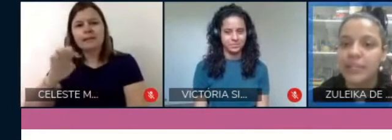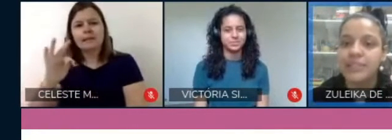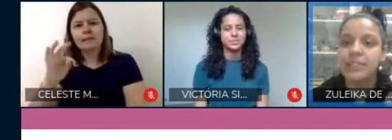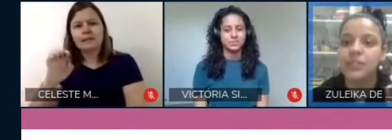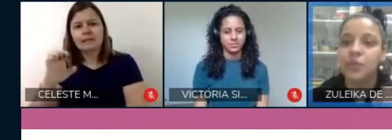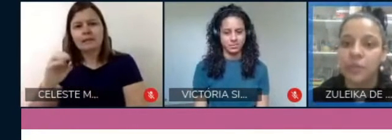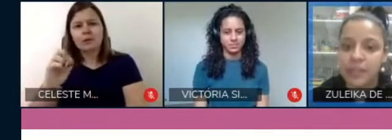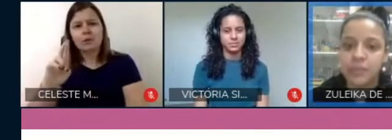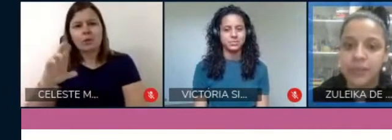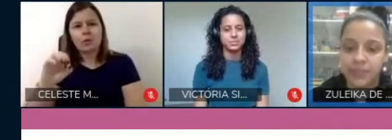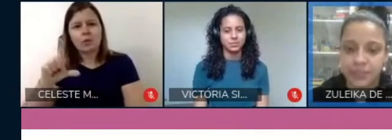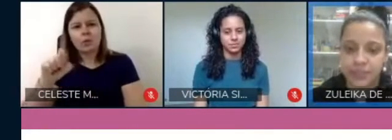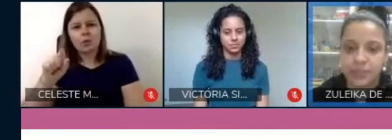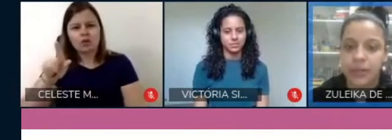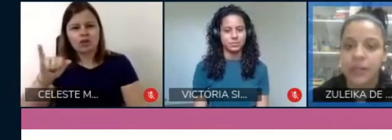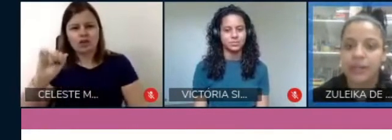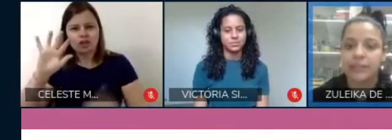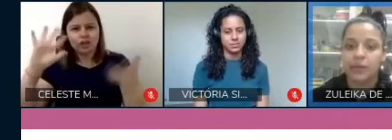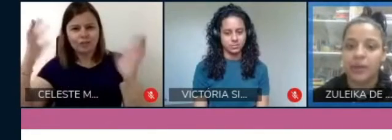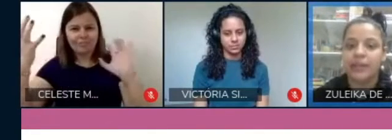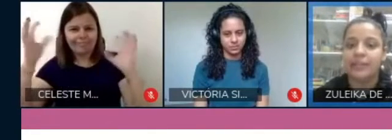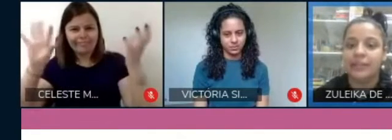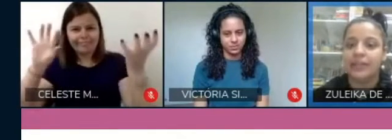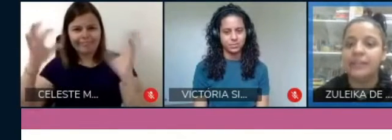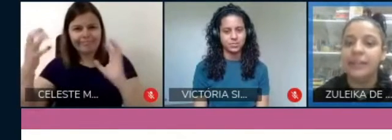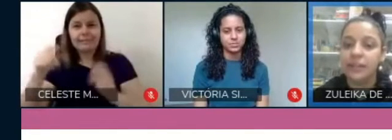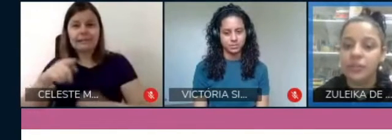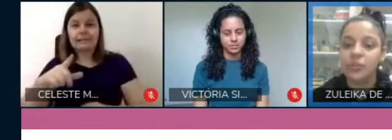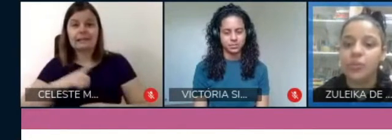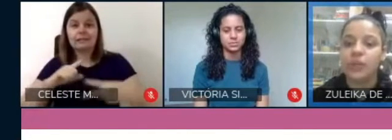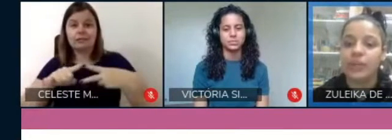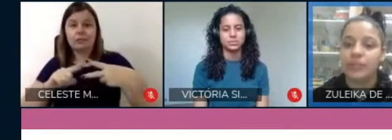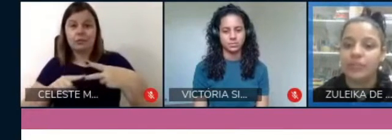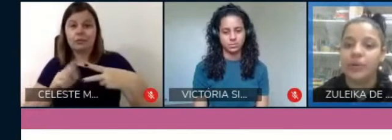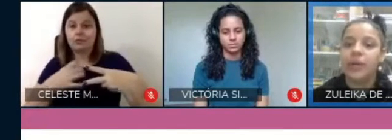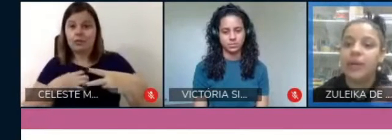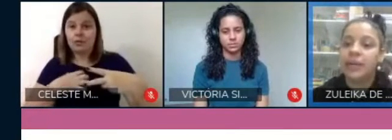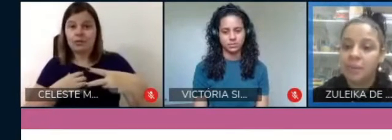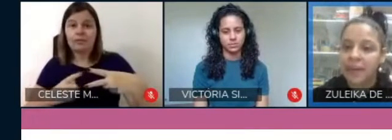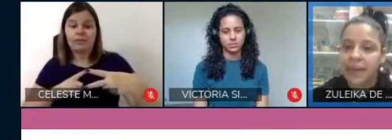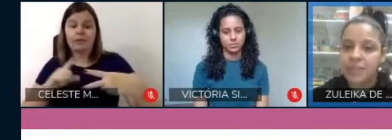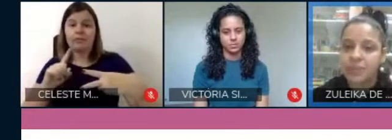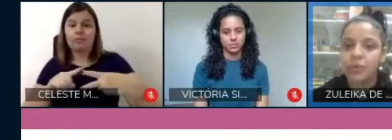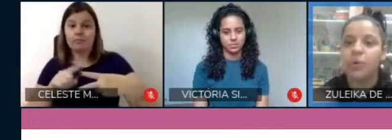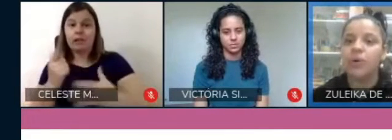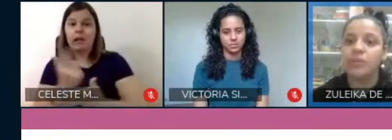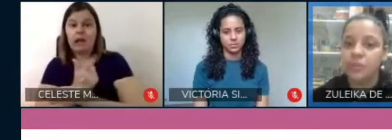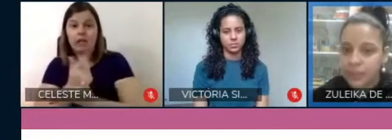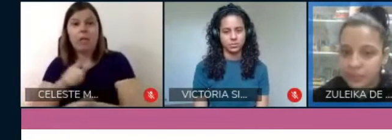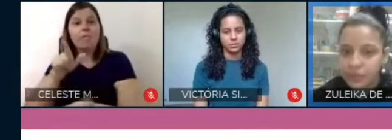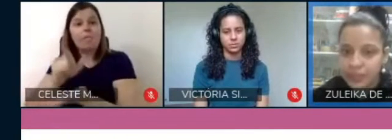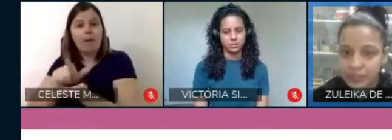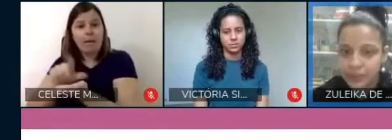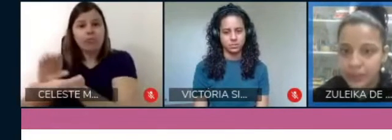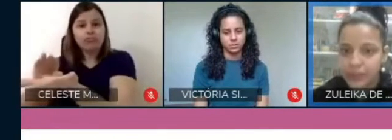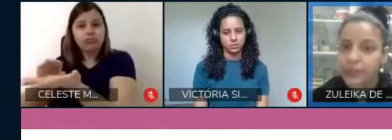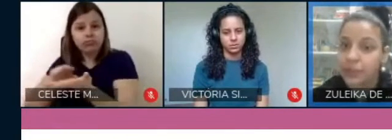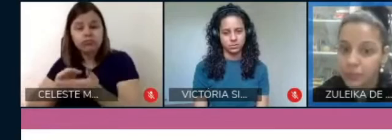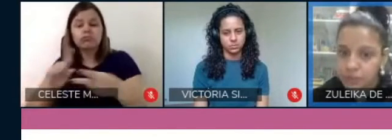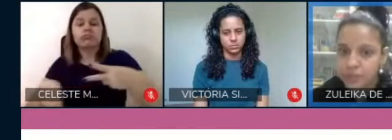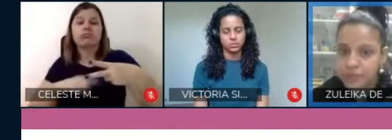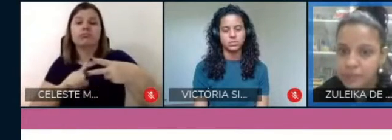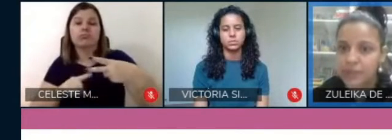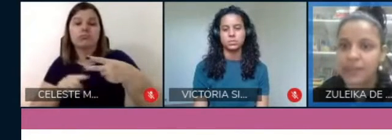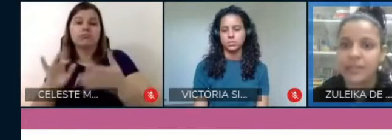2 ocorrências no mesmo registro. Então, ele tem tanto o livro impresso quanto o livro